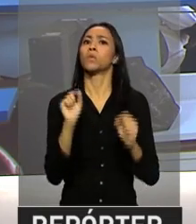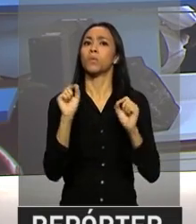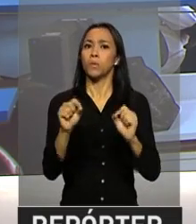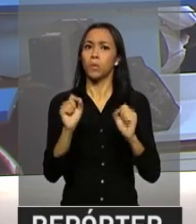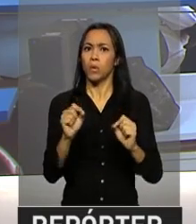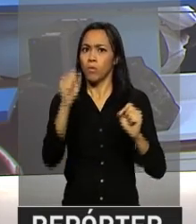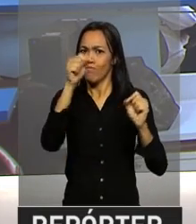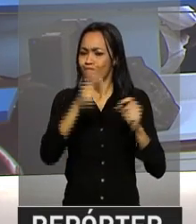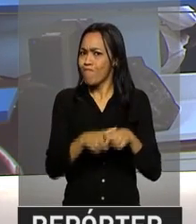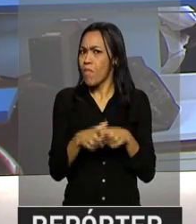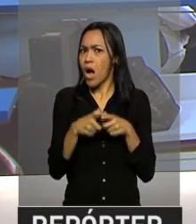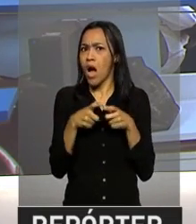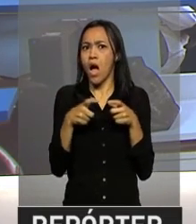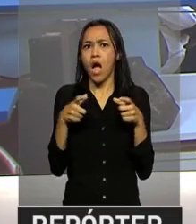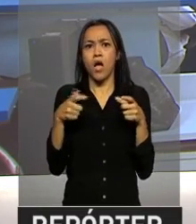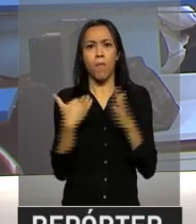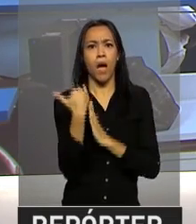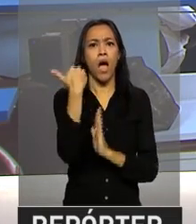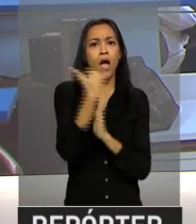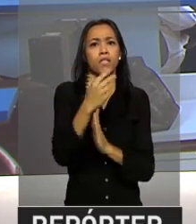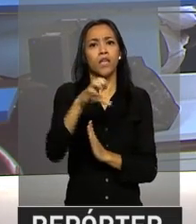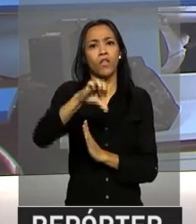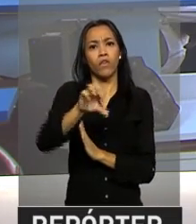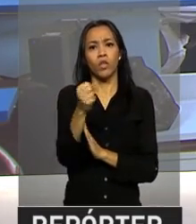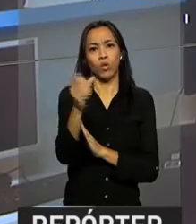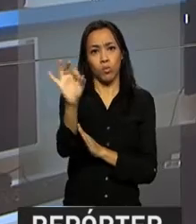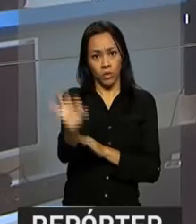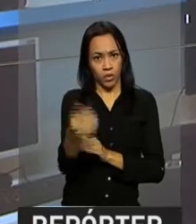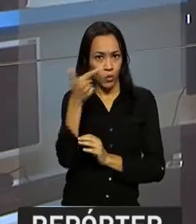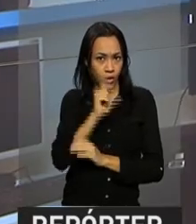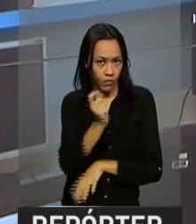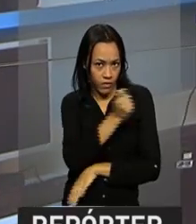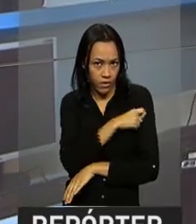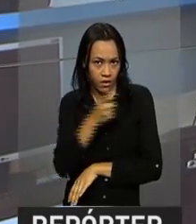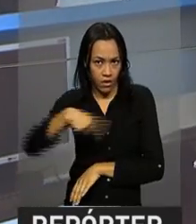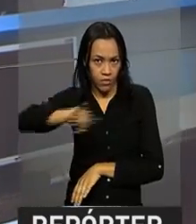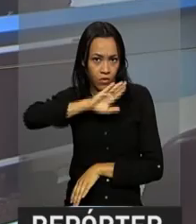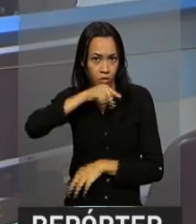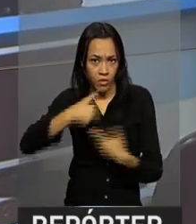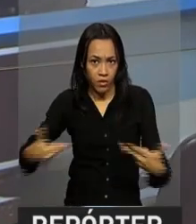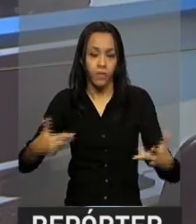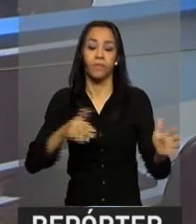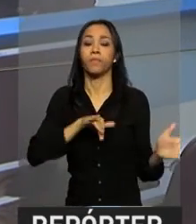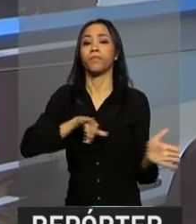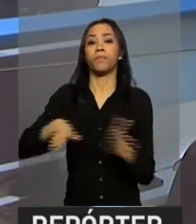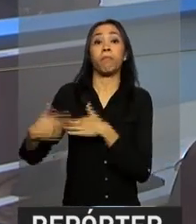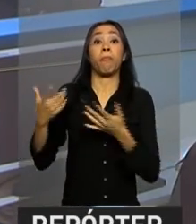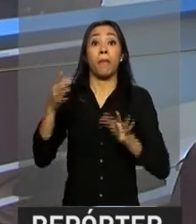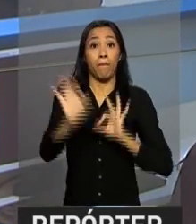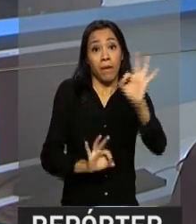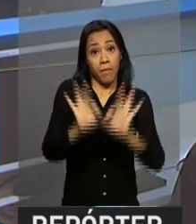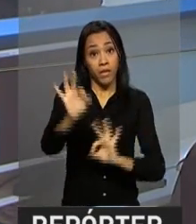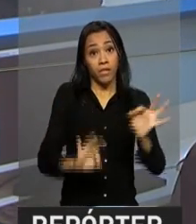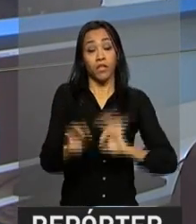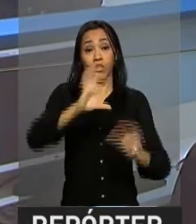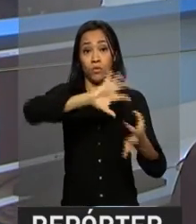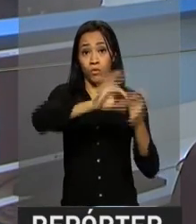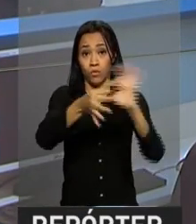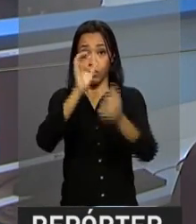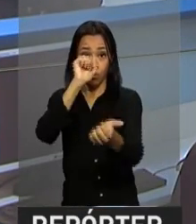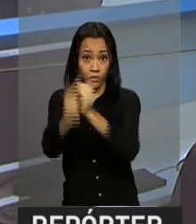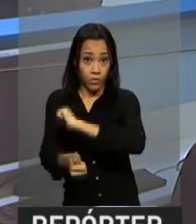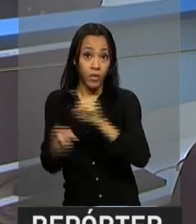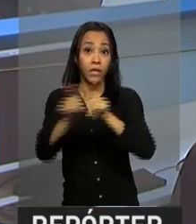de cobertura maior do que 98%. Na preparação para os Jogos Olímpicos e